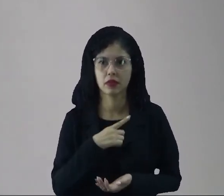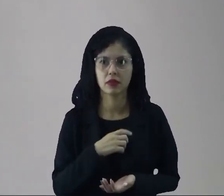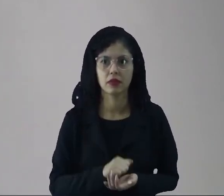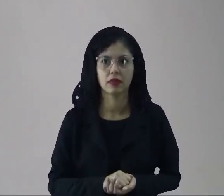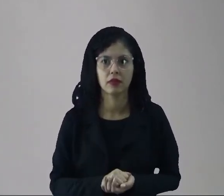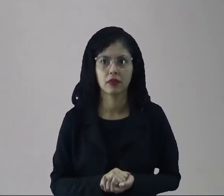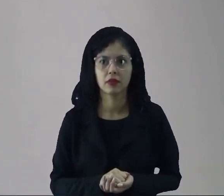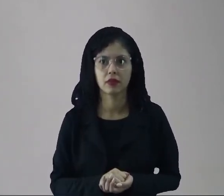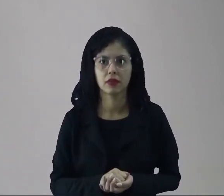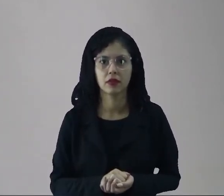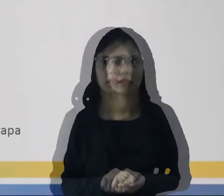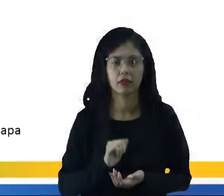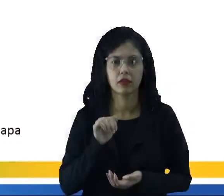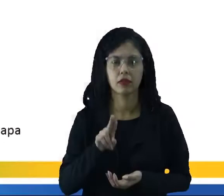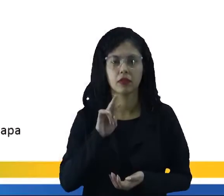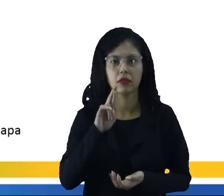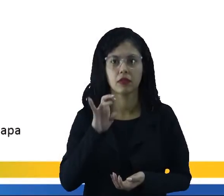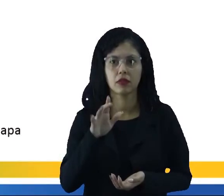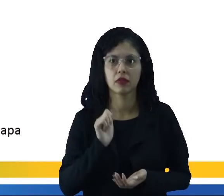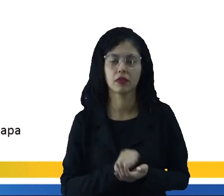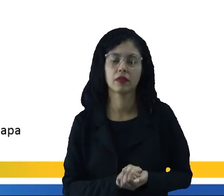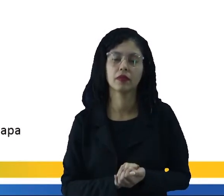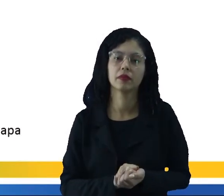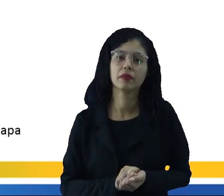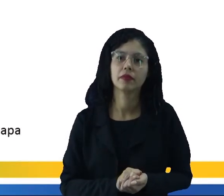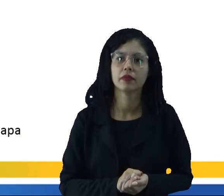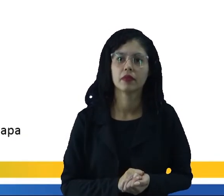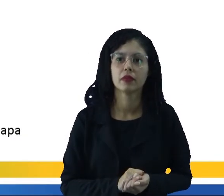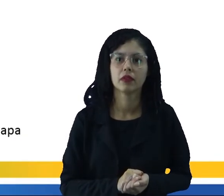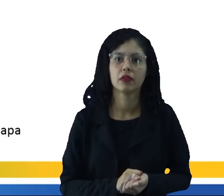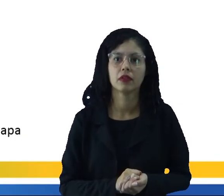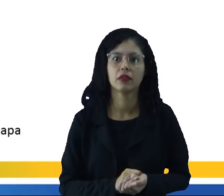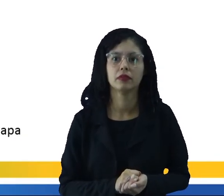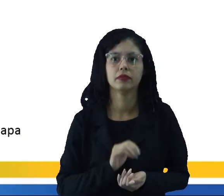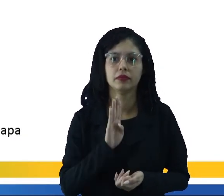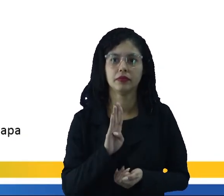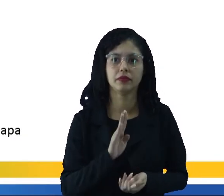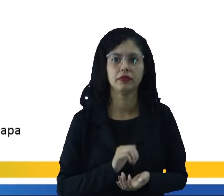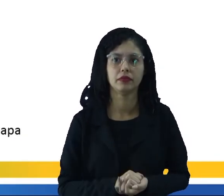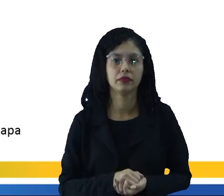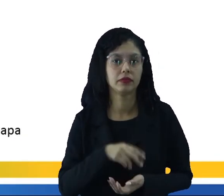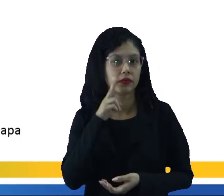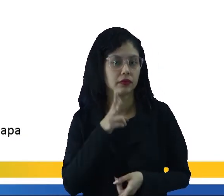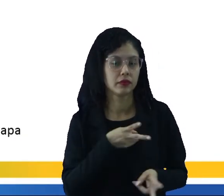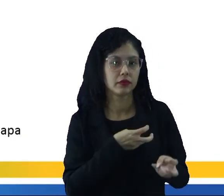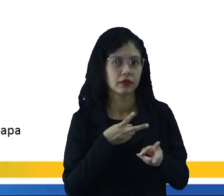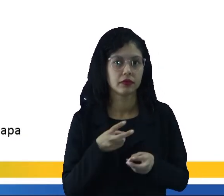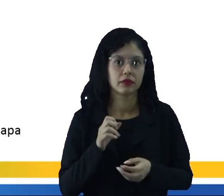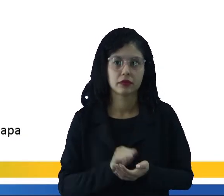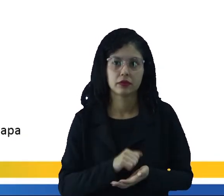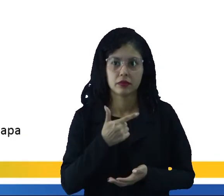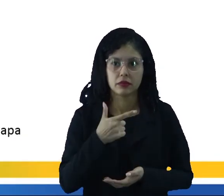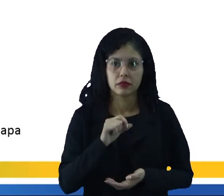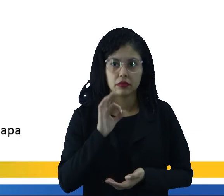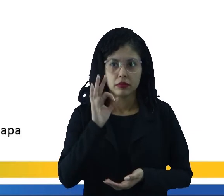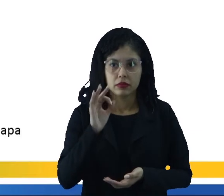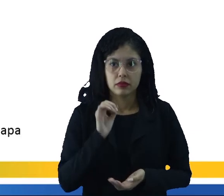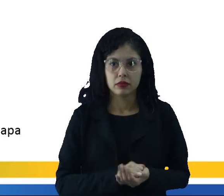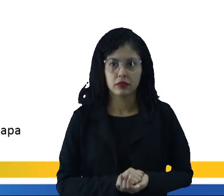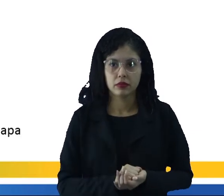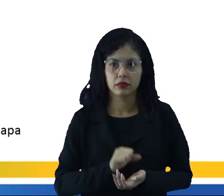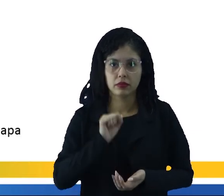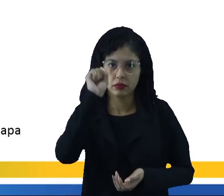ali na Ucrânia. E aí, em letra B, você vai perceber que está a 20 graus